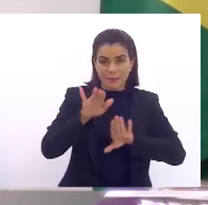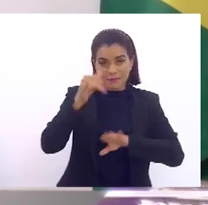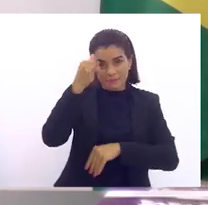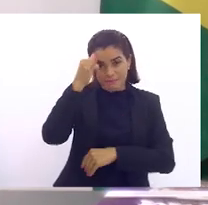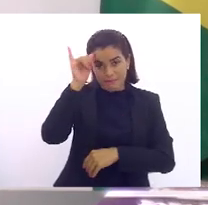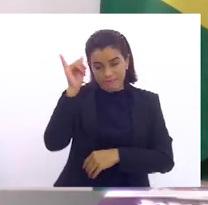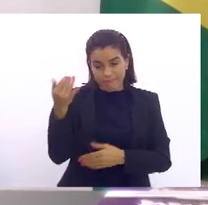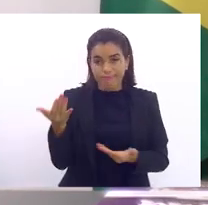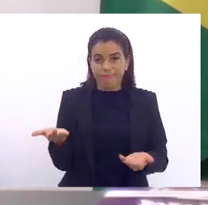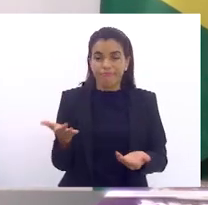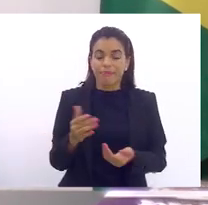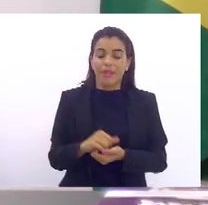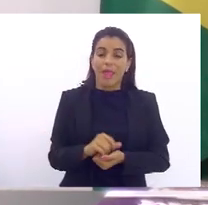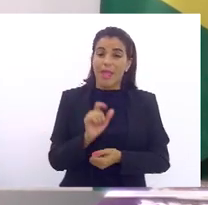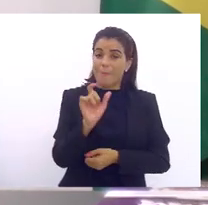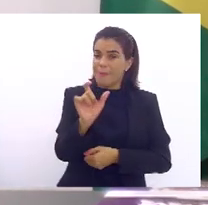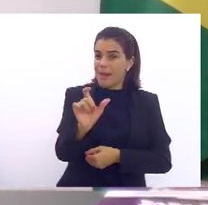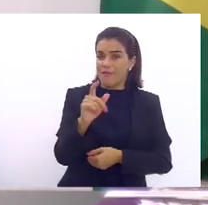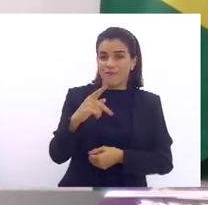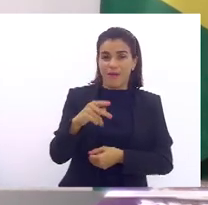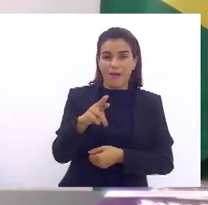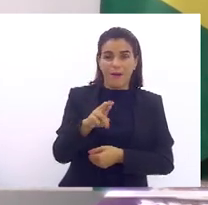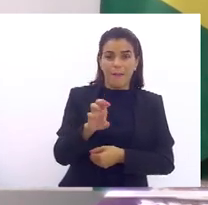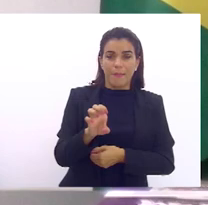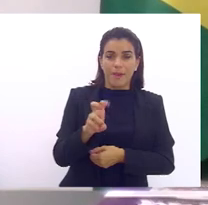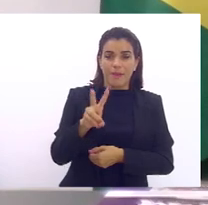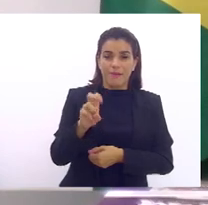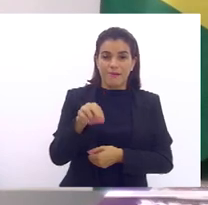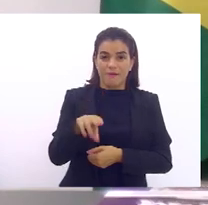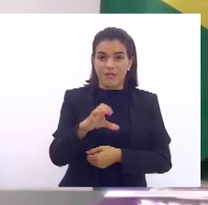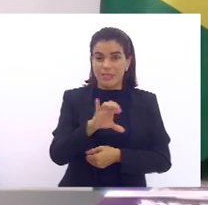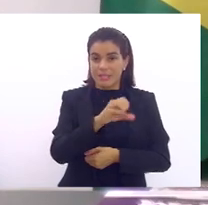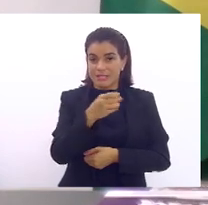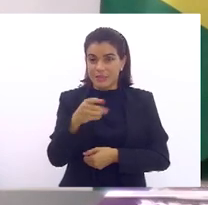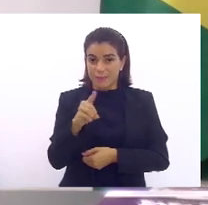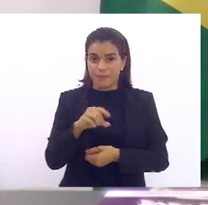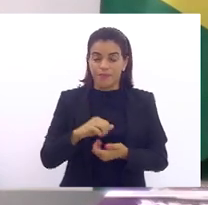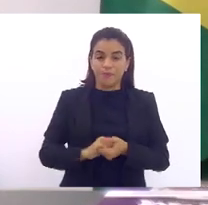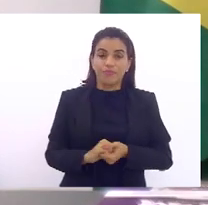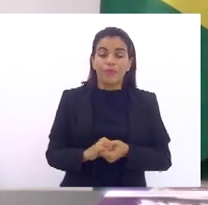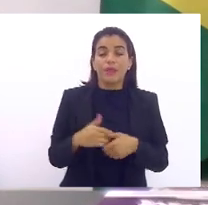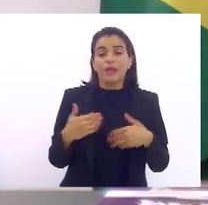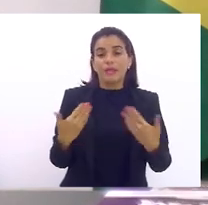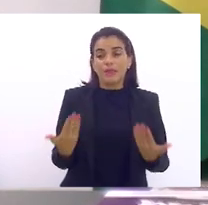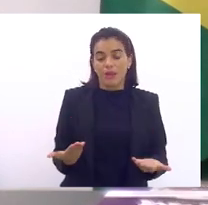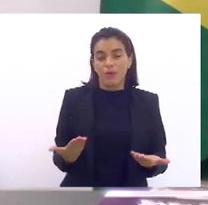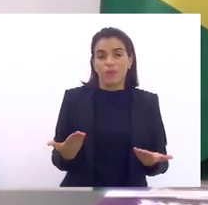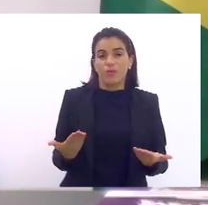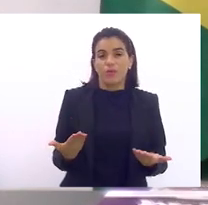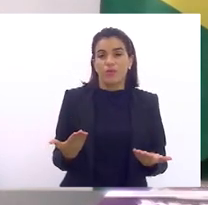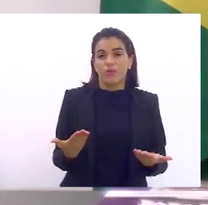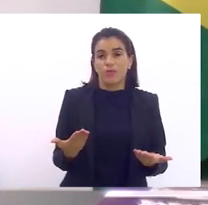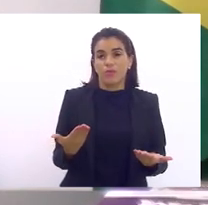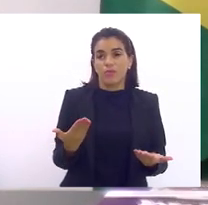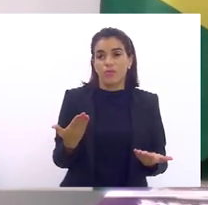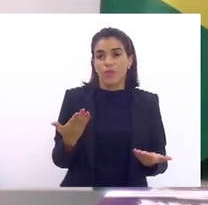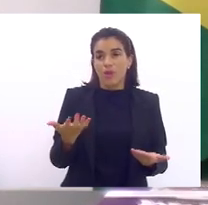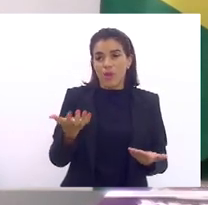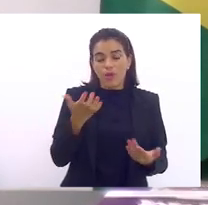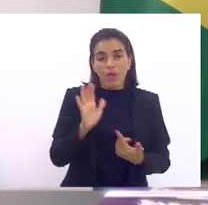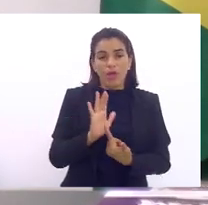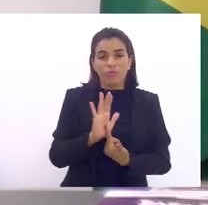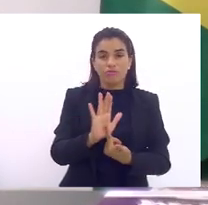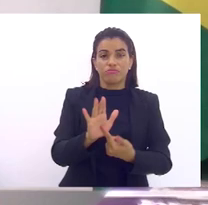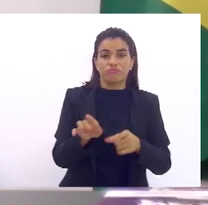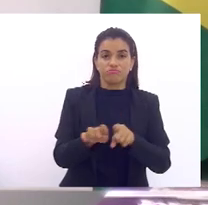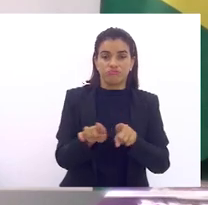prevenção é é é a grande palavra né que foi falada aqui várias vezes e eu queria só também pontuar Que a Polícia Civil